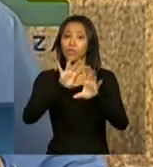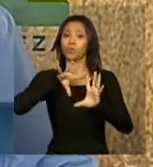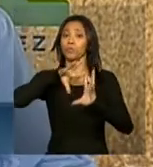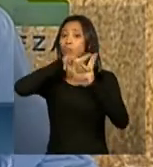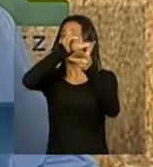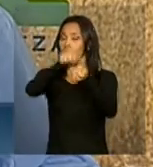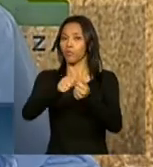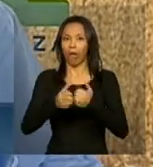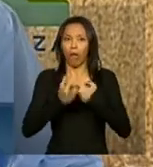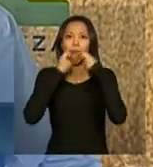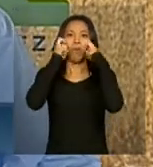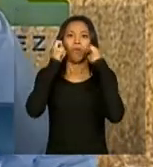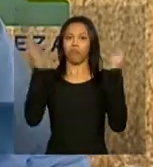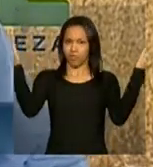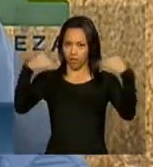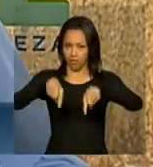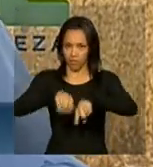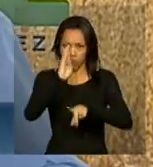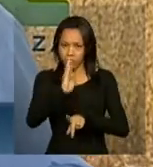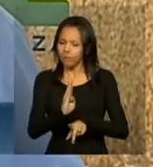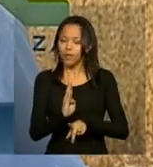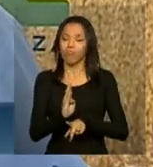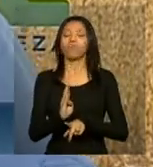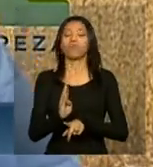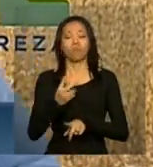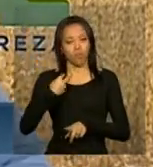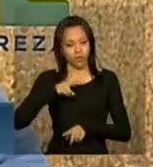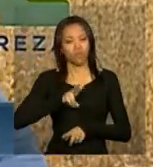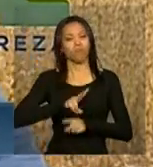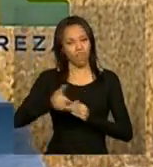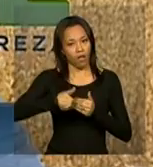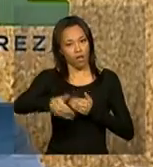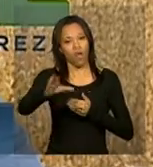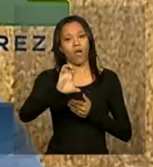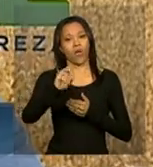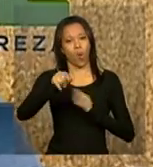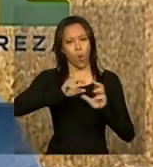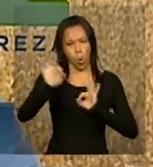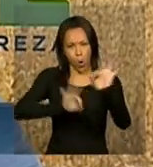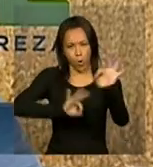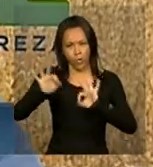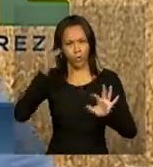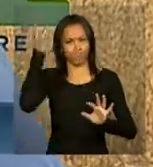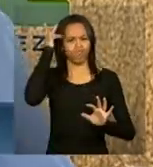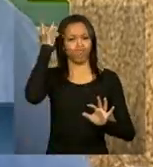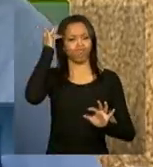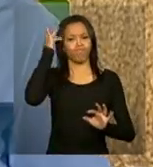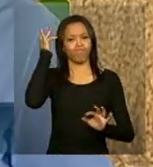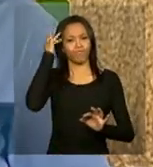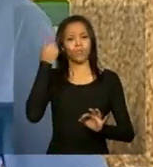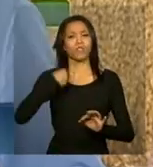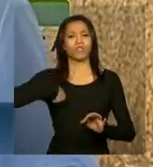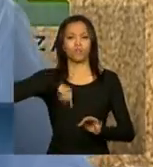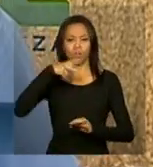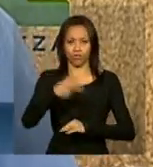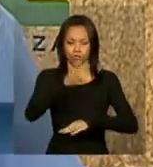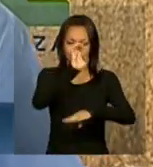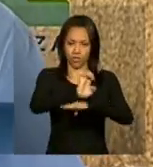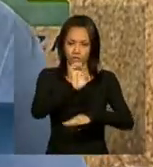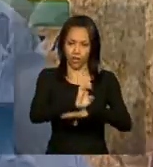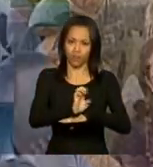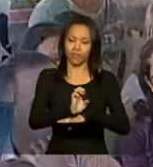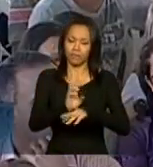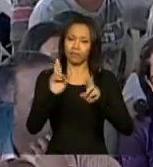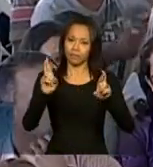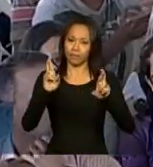mundo que para aqui virão. Faremos a Copa à altura que os brasileiros e os mato-grossenses esperam